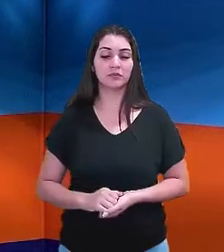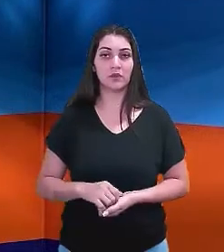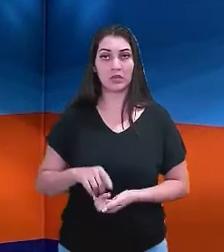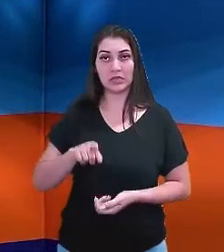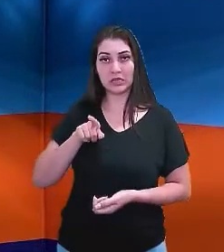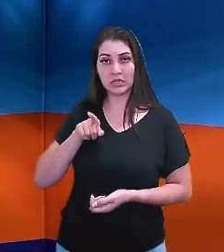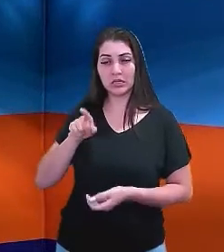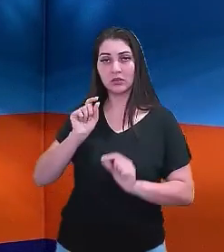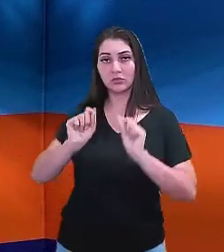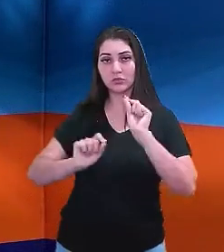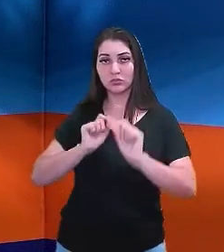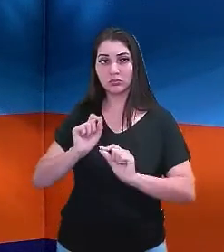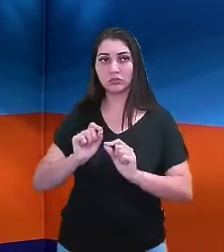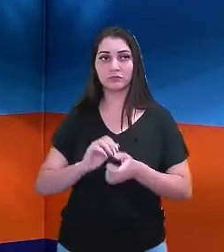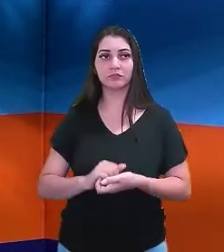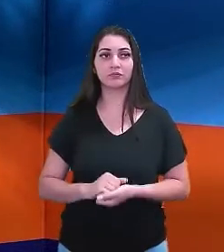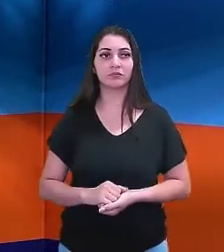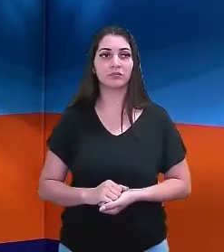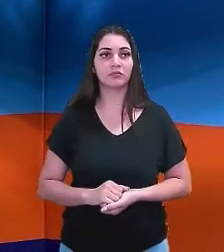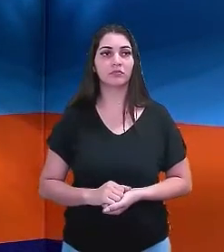lá,